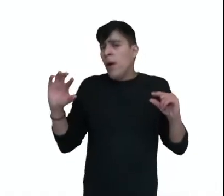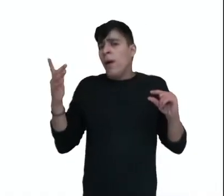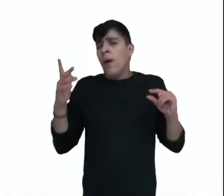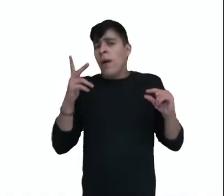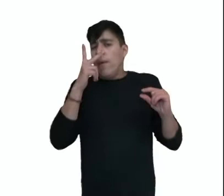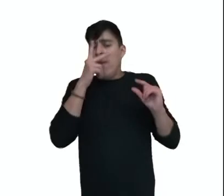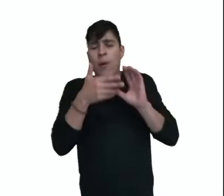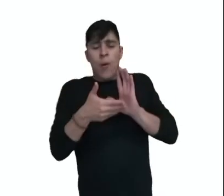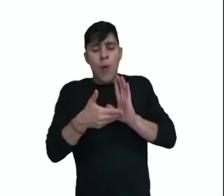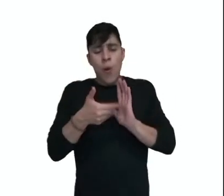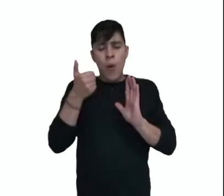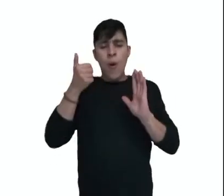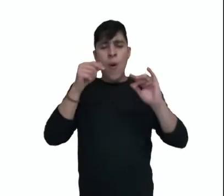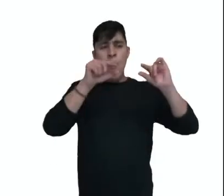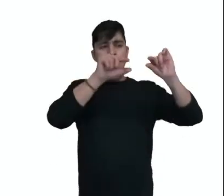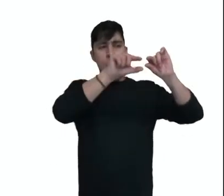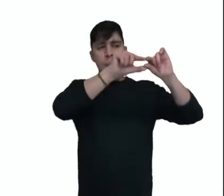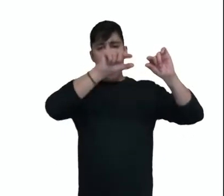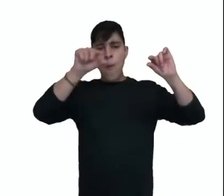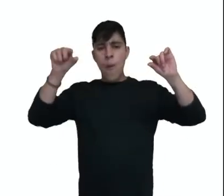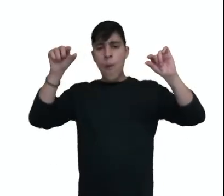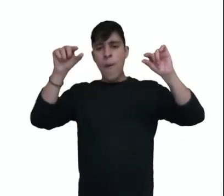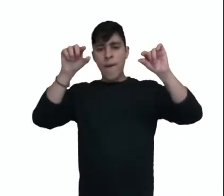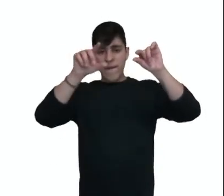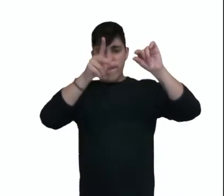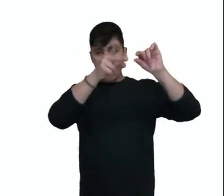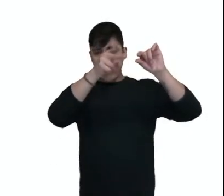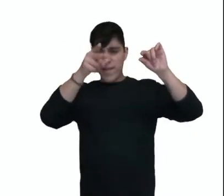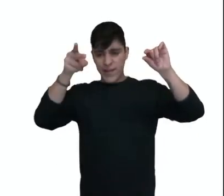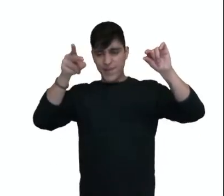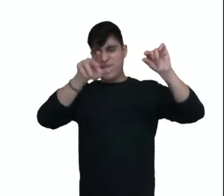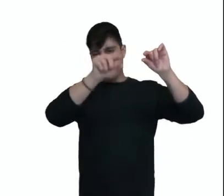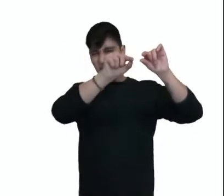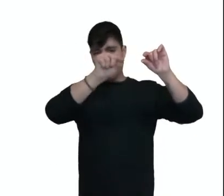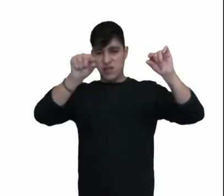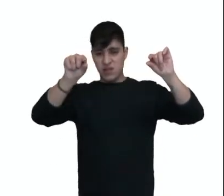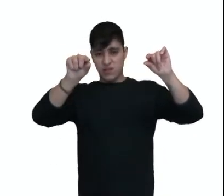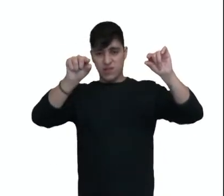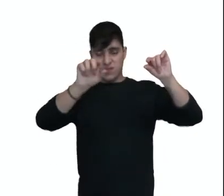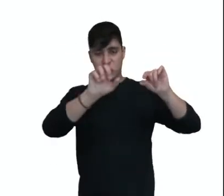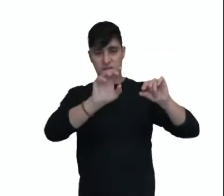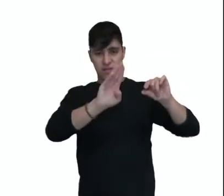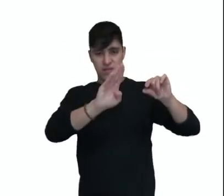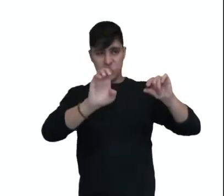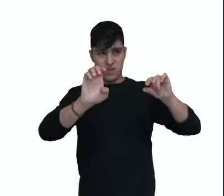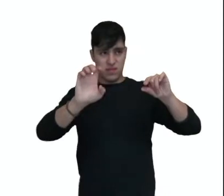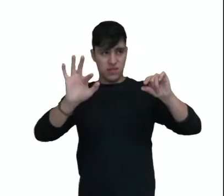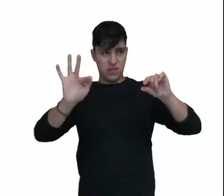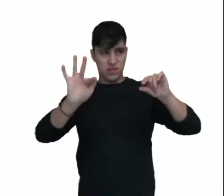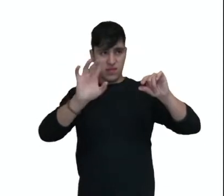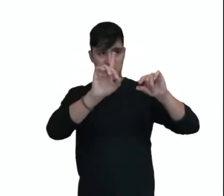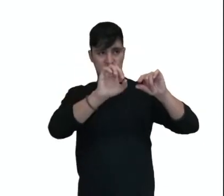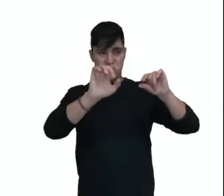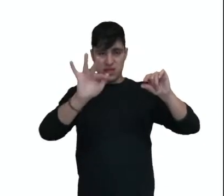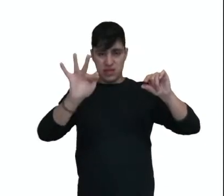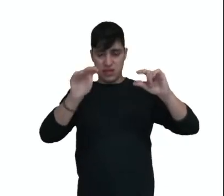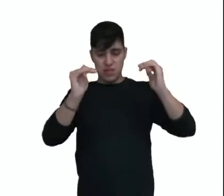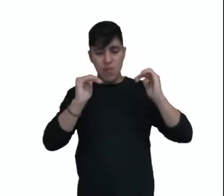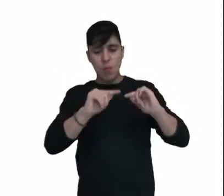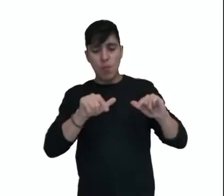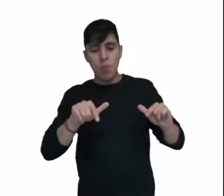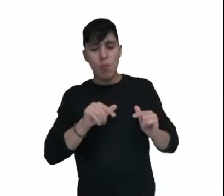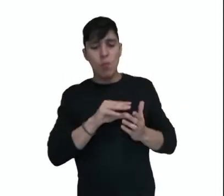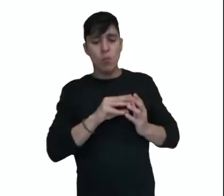uma deleção. Sumiu esse cromossomo, esse gene D, E e F, né? São os genes. Ele sumiu. O